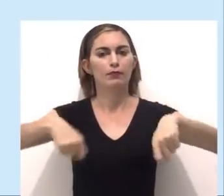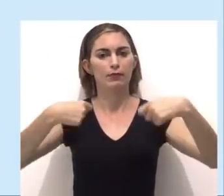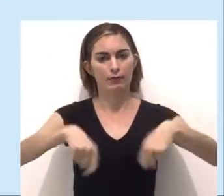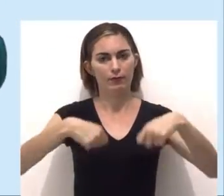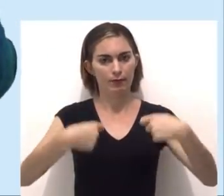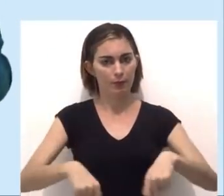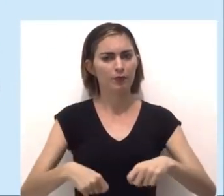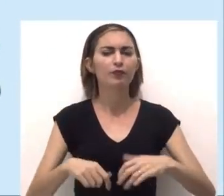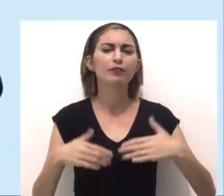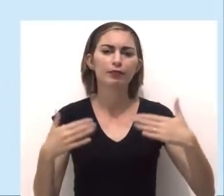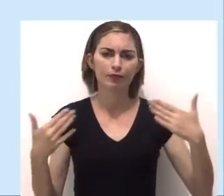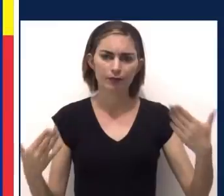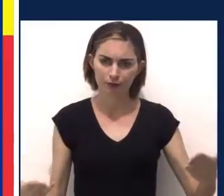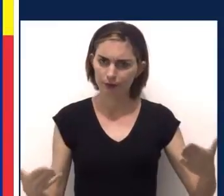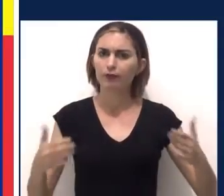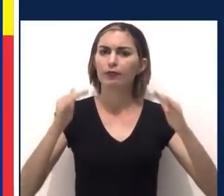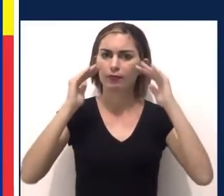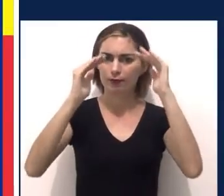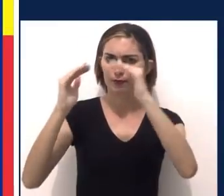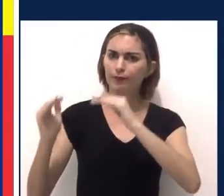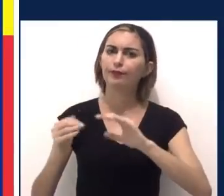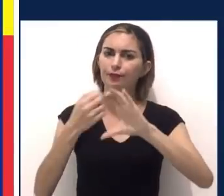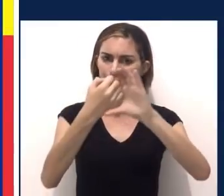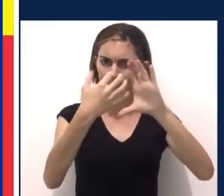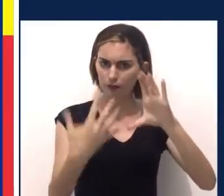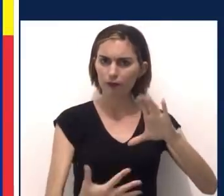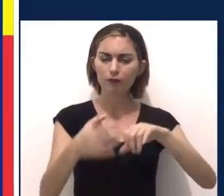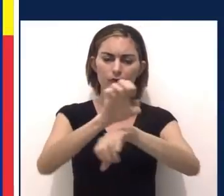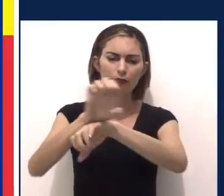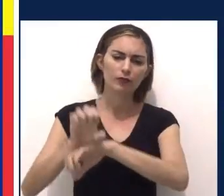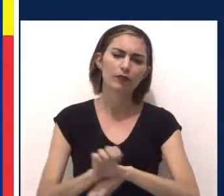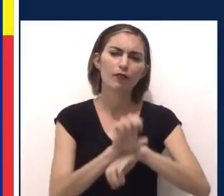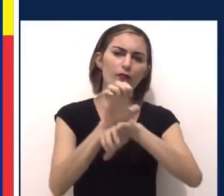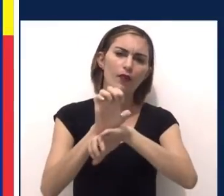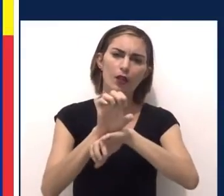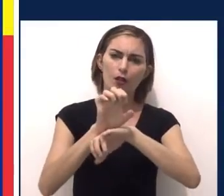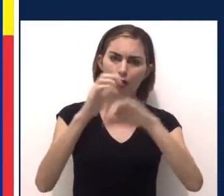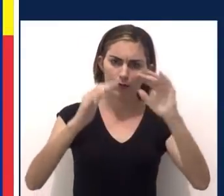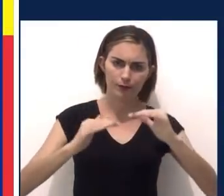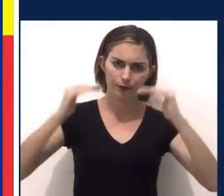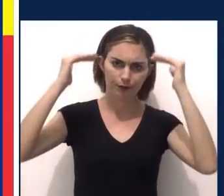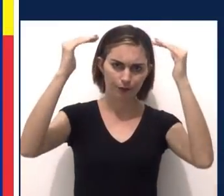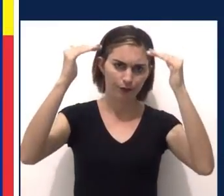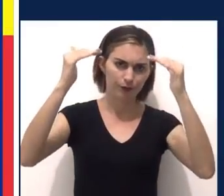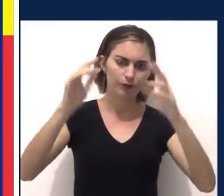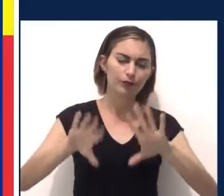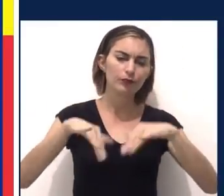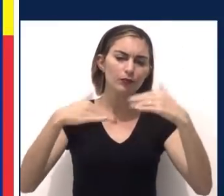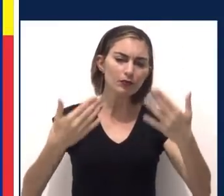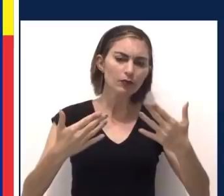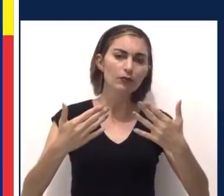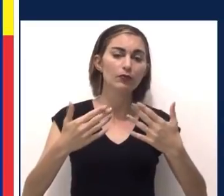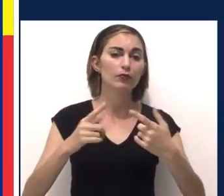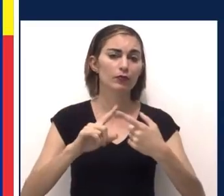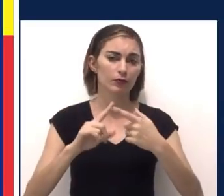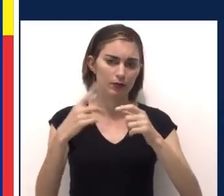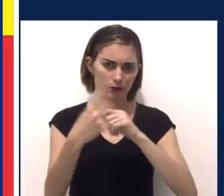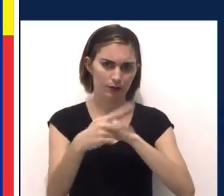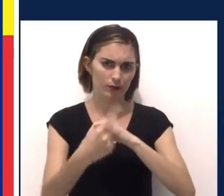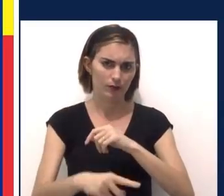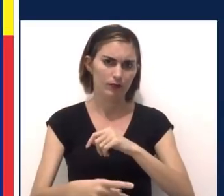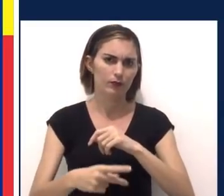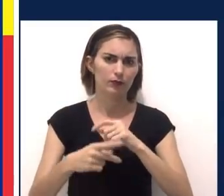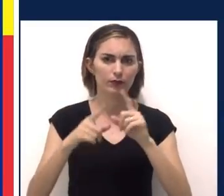obediência. Deveria obediência. Então, as características do Estado absolutista foram quais? Então,